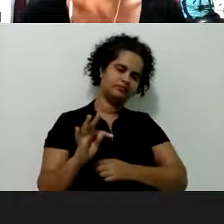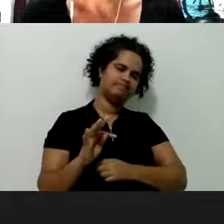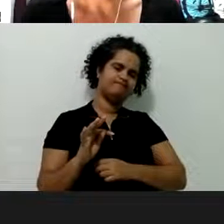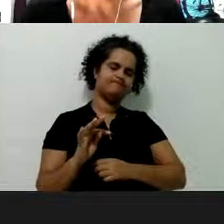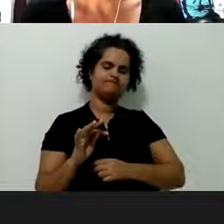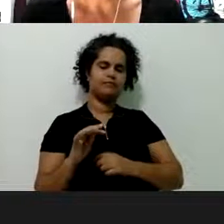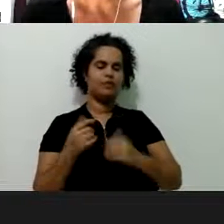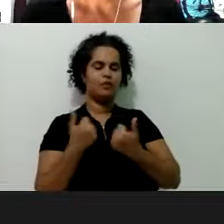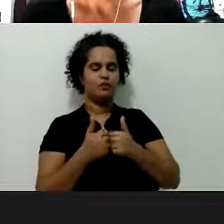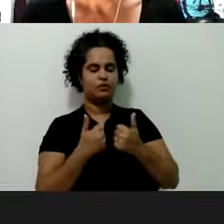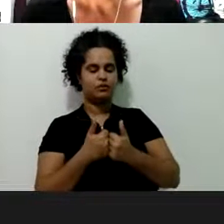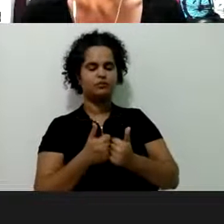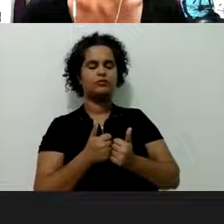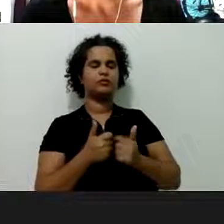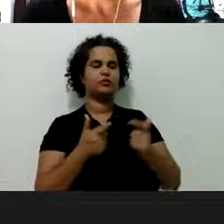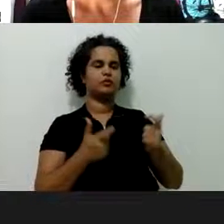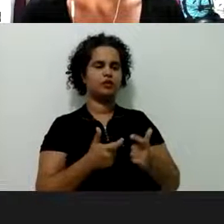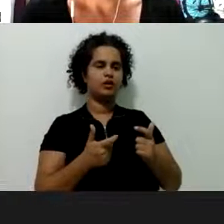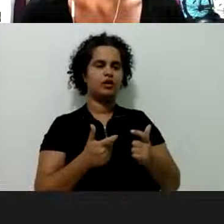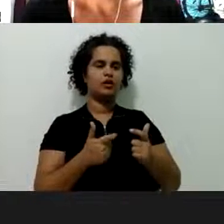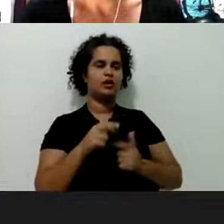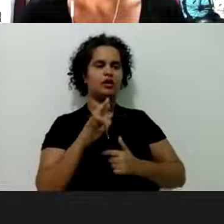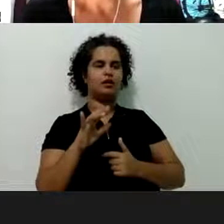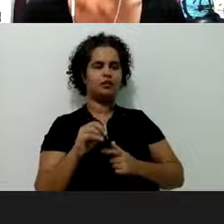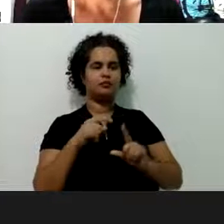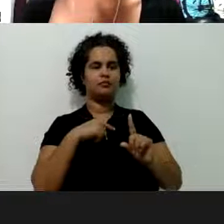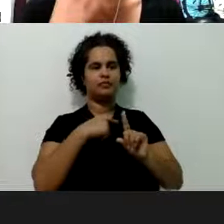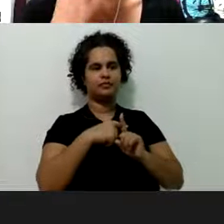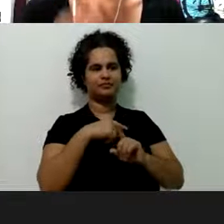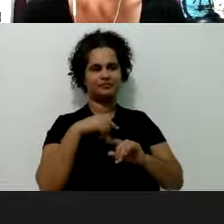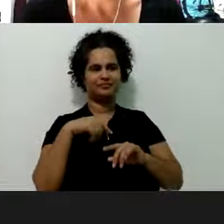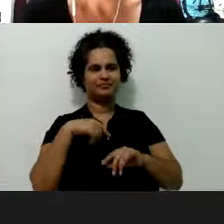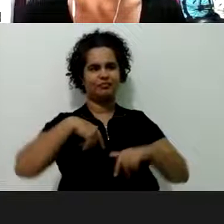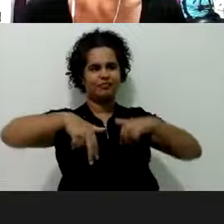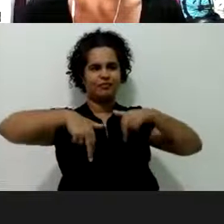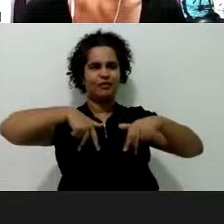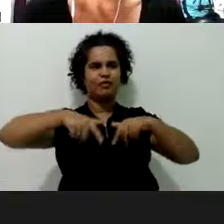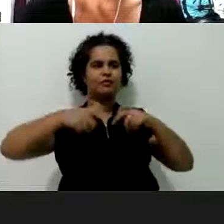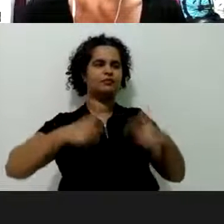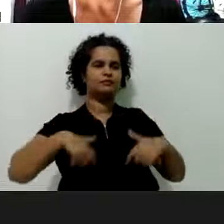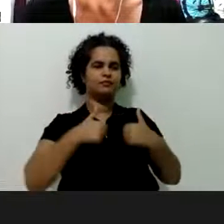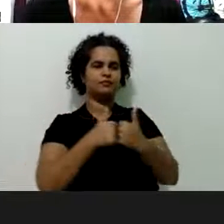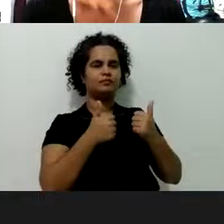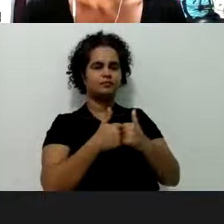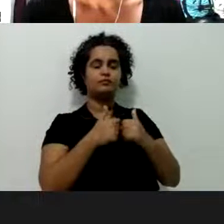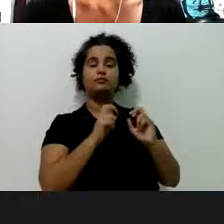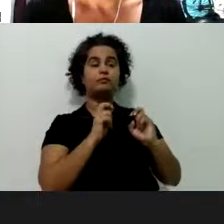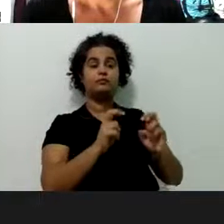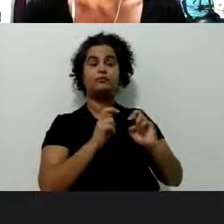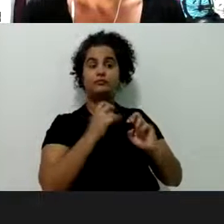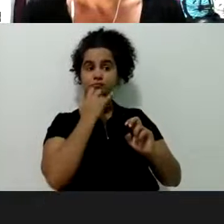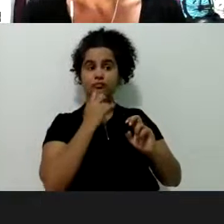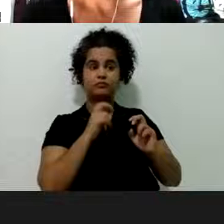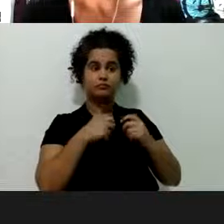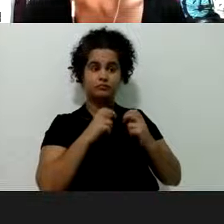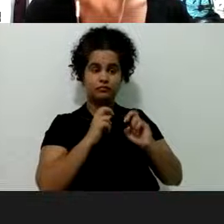terminais de ônibus, e o Rio Mais Pedestre, né, essa região, é uma estação de metrô importante. Então, o